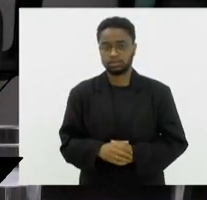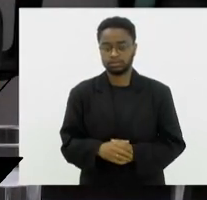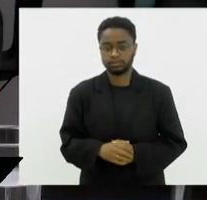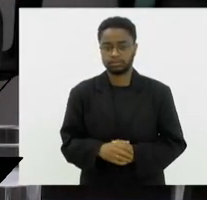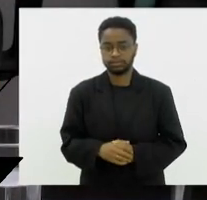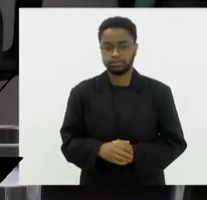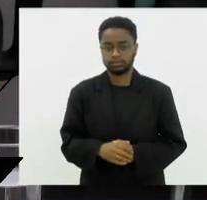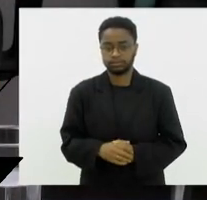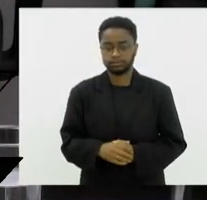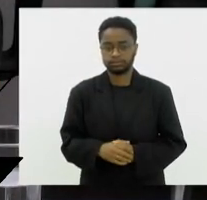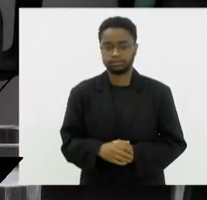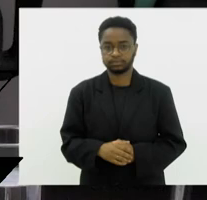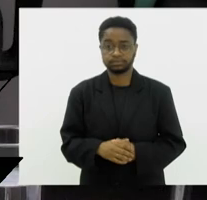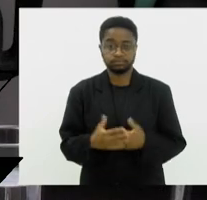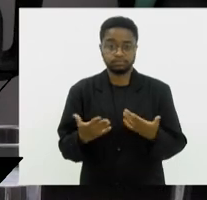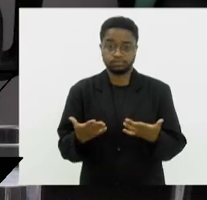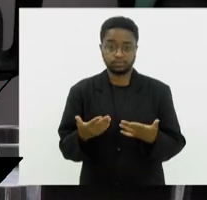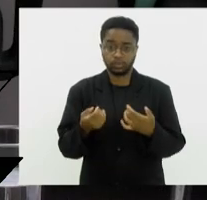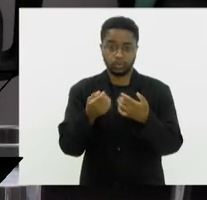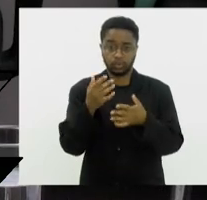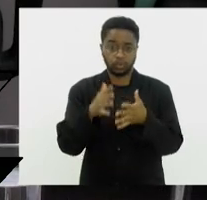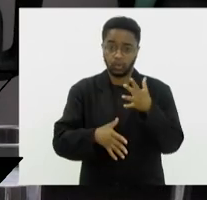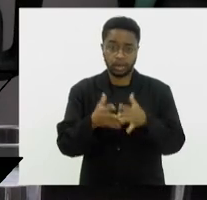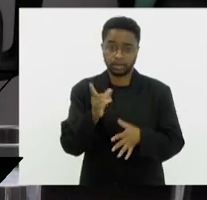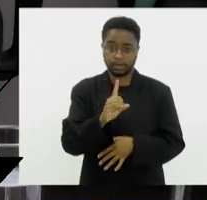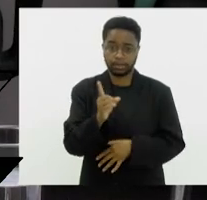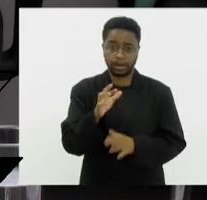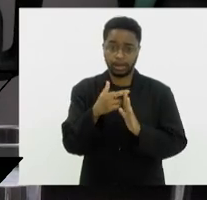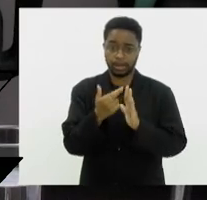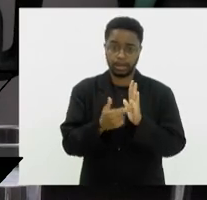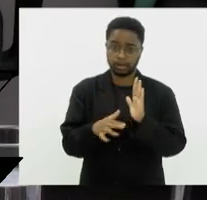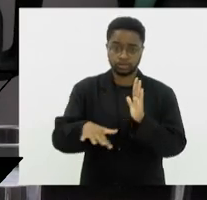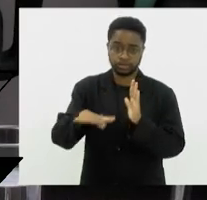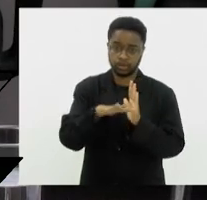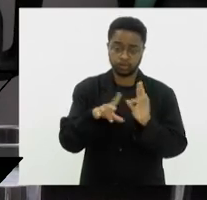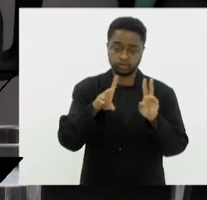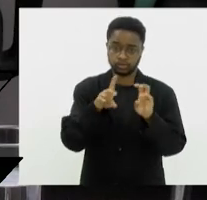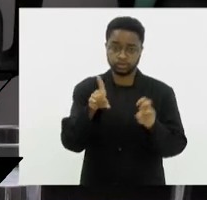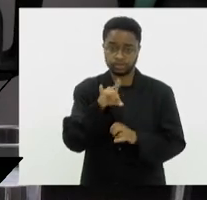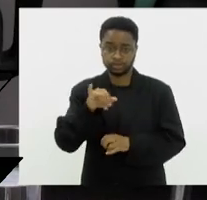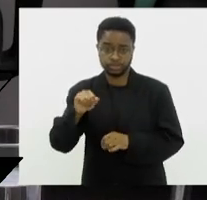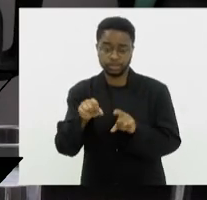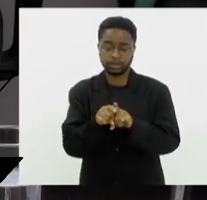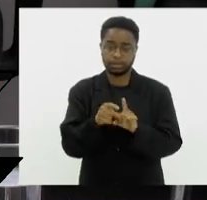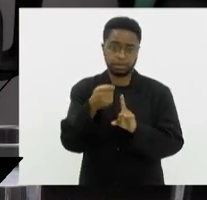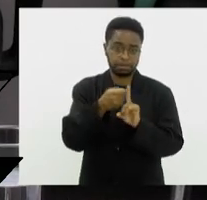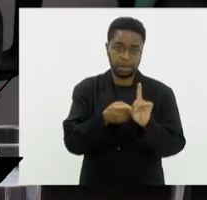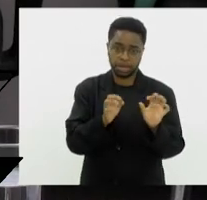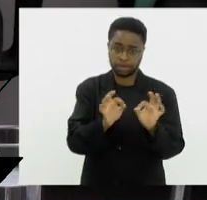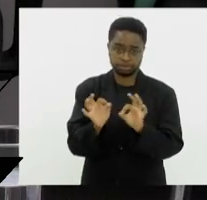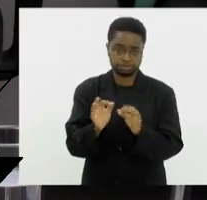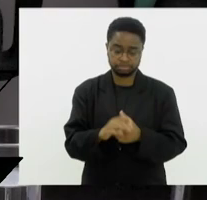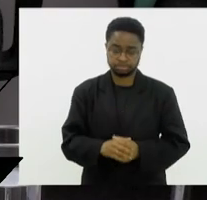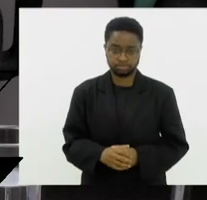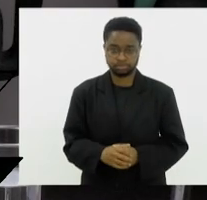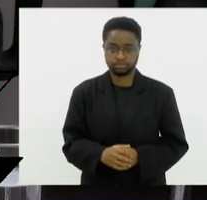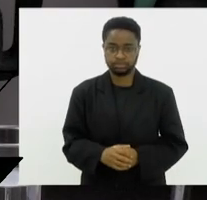auxílio. E não compromete a regra geral dos dias, nem de meses.